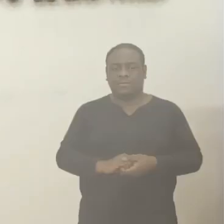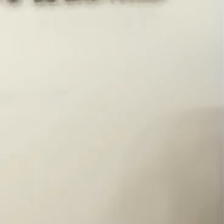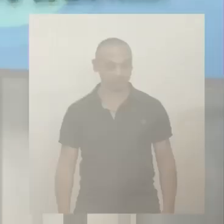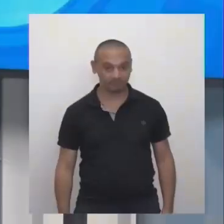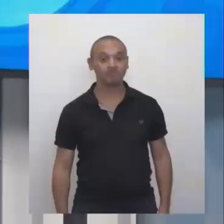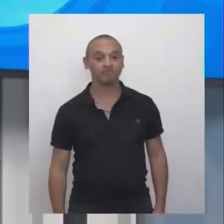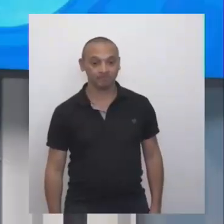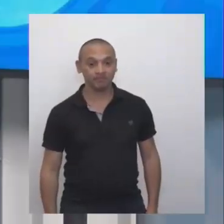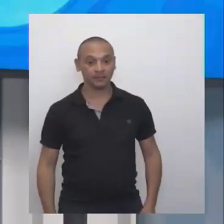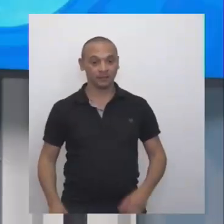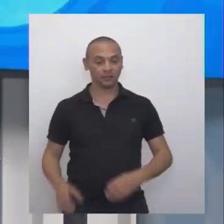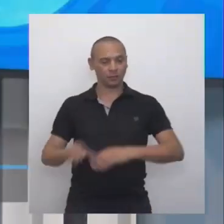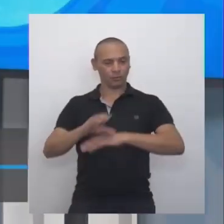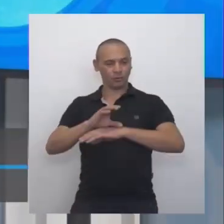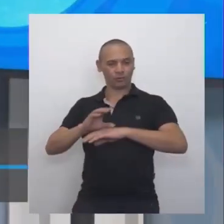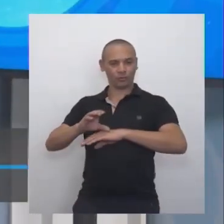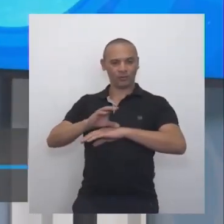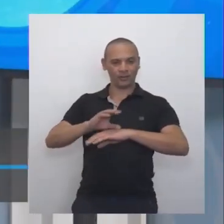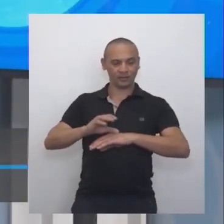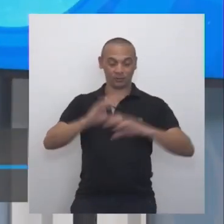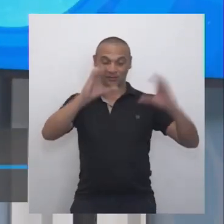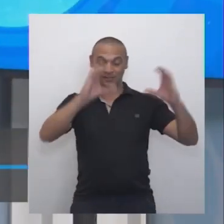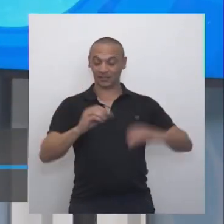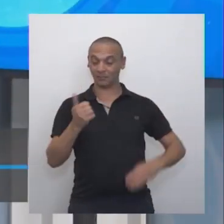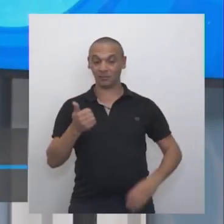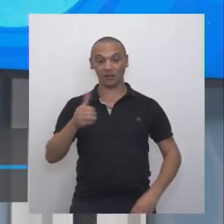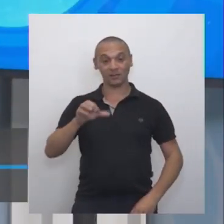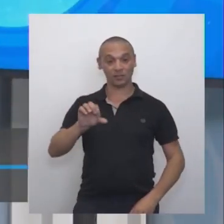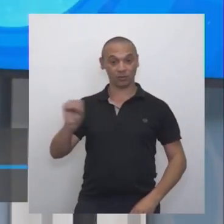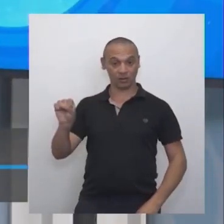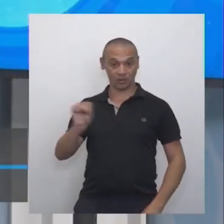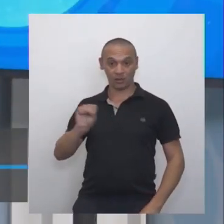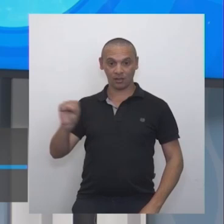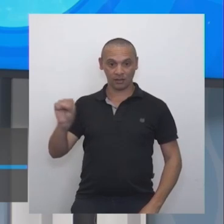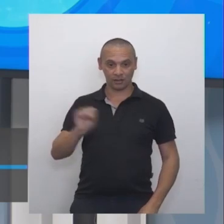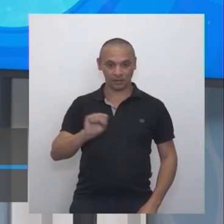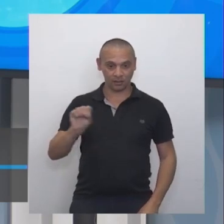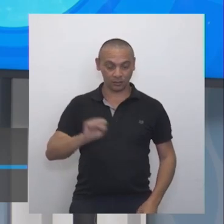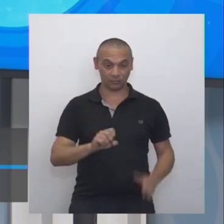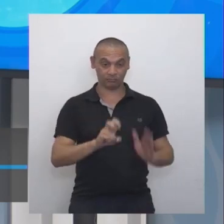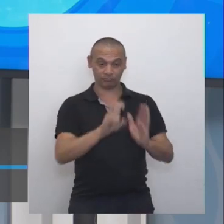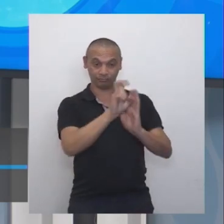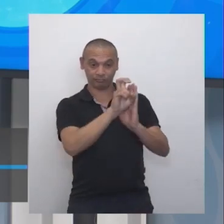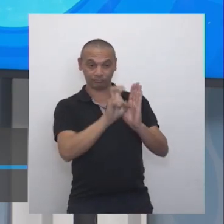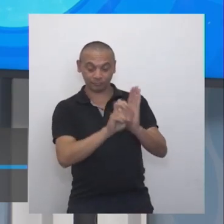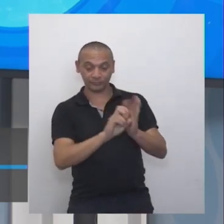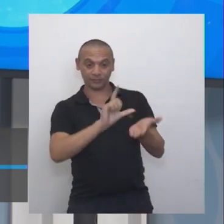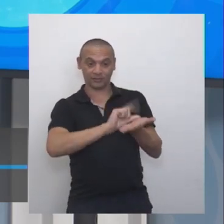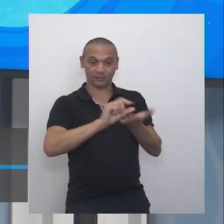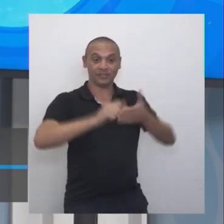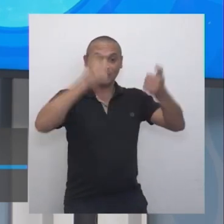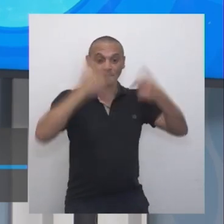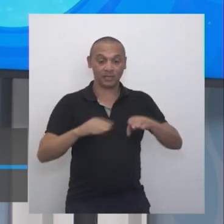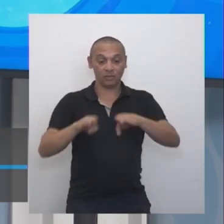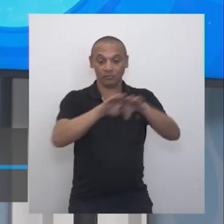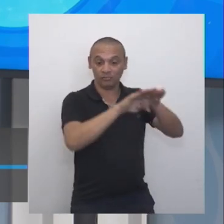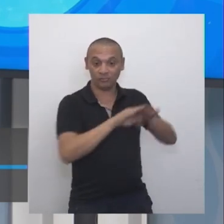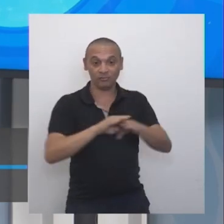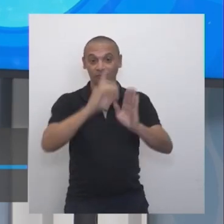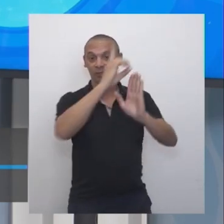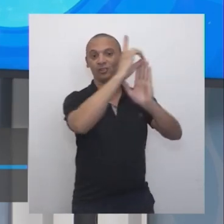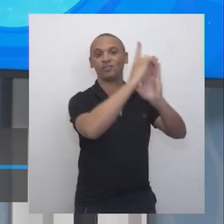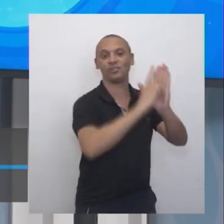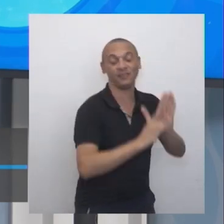Vamos começar. A conhecida Constituição Cidadã de 1988, em seu 5º artigo, prega a isonomia de direitos, ou